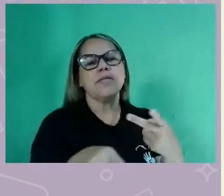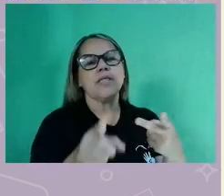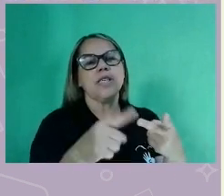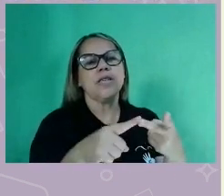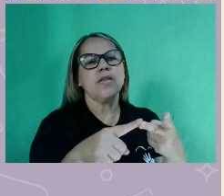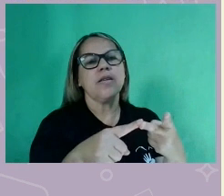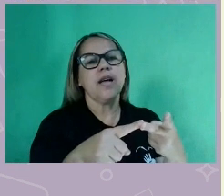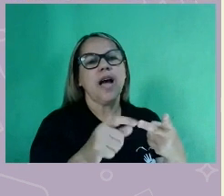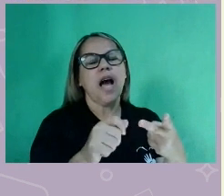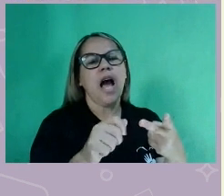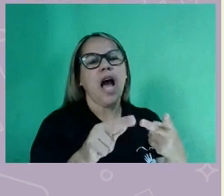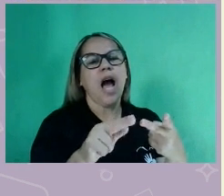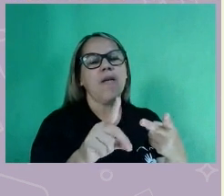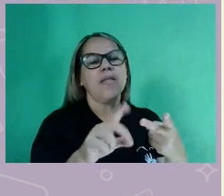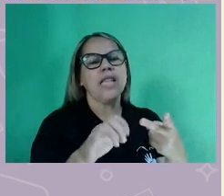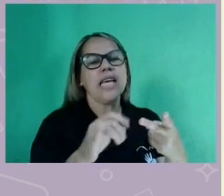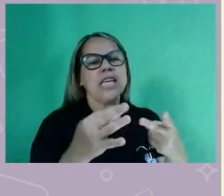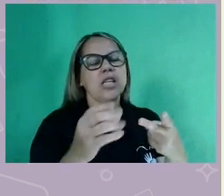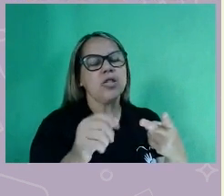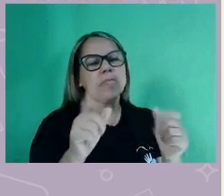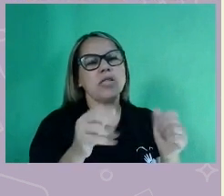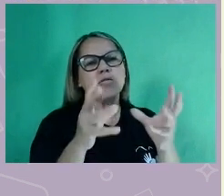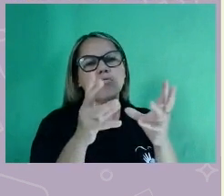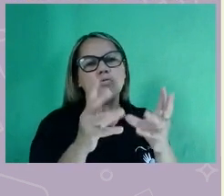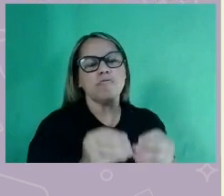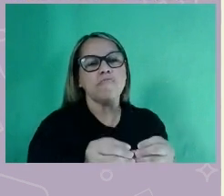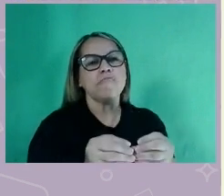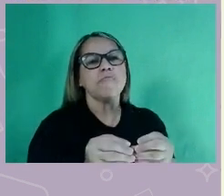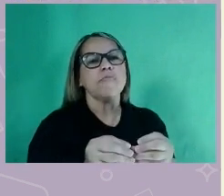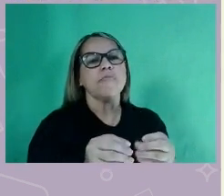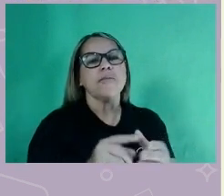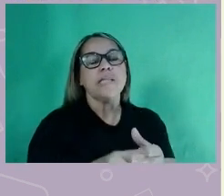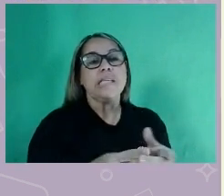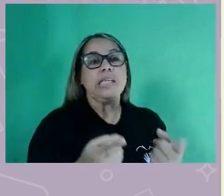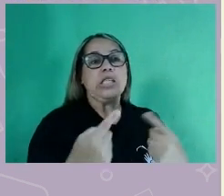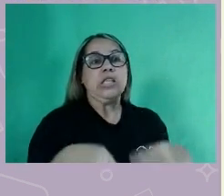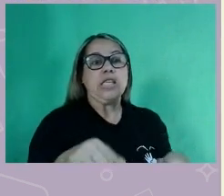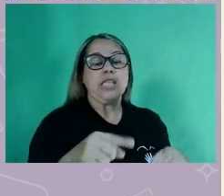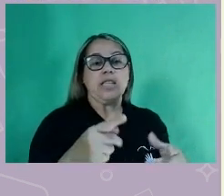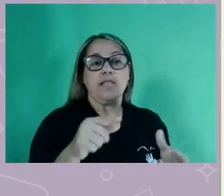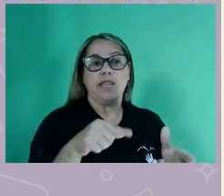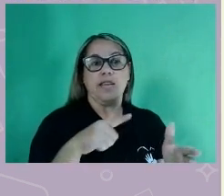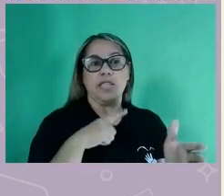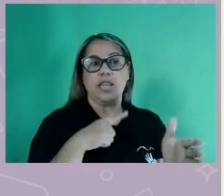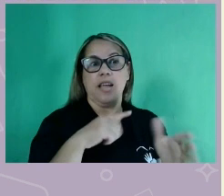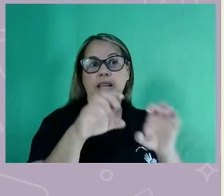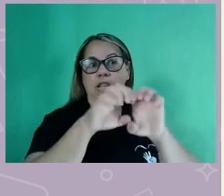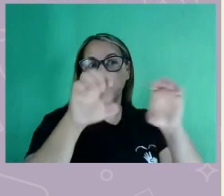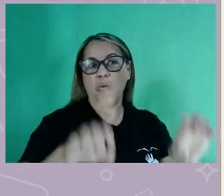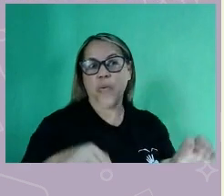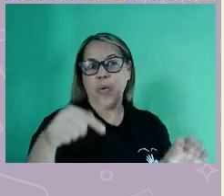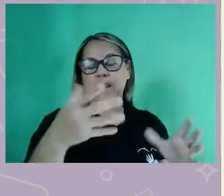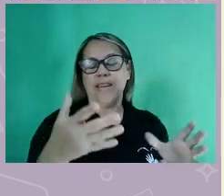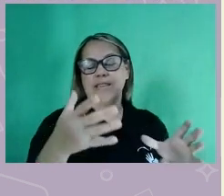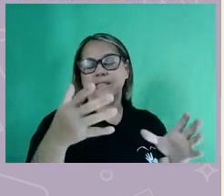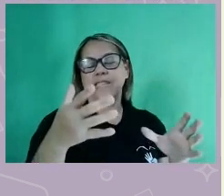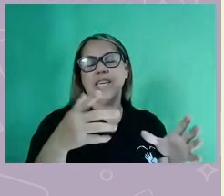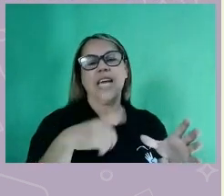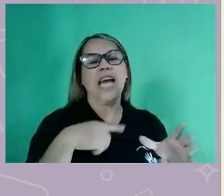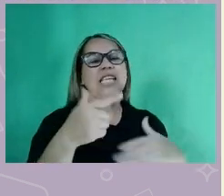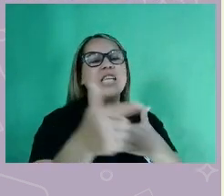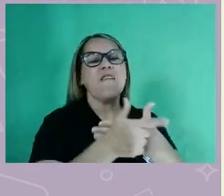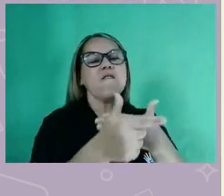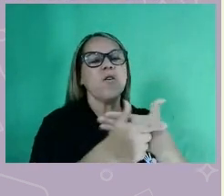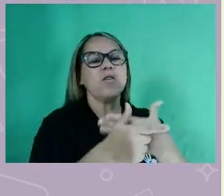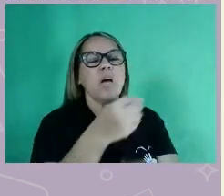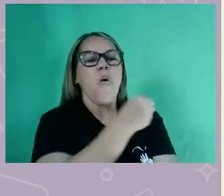aldeído poderia ser oxidado a um ácido carboxílico no nosso caso dessa estrutura aqui essa função álcool